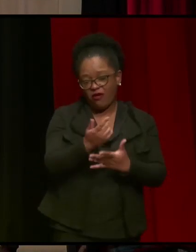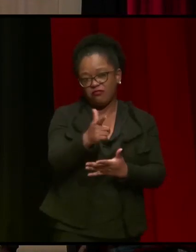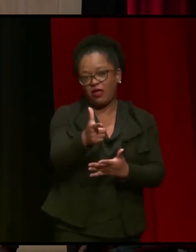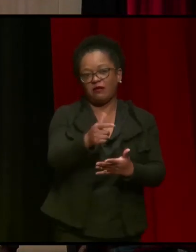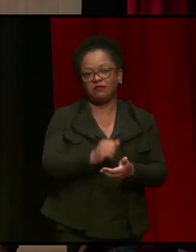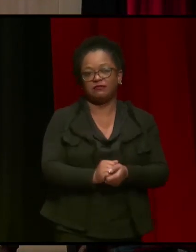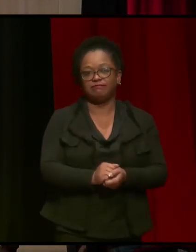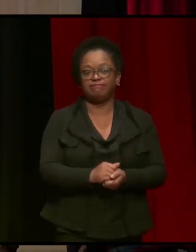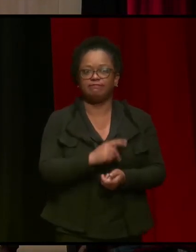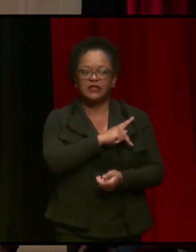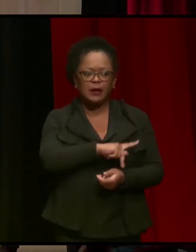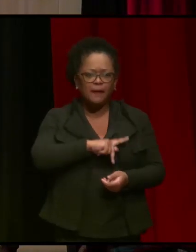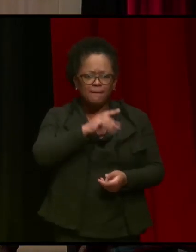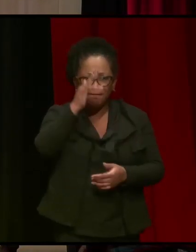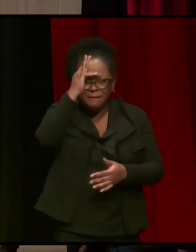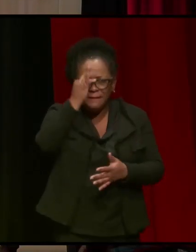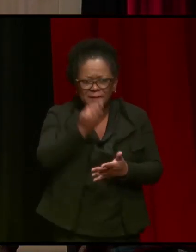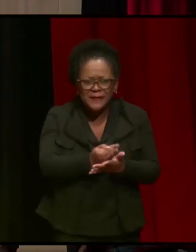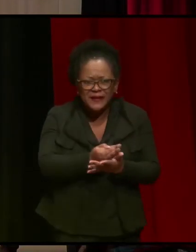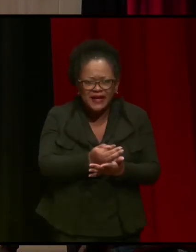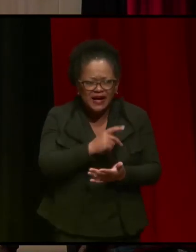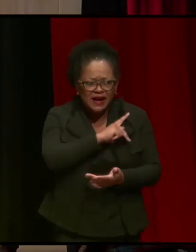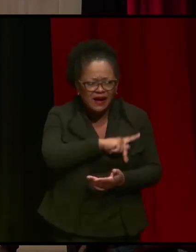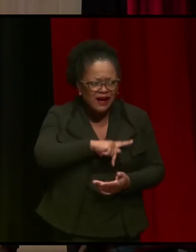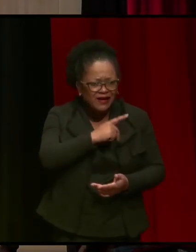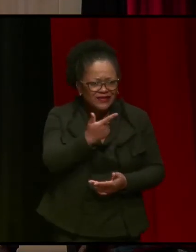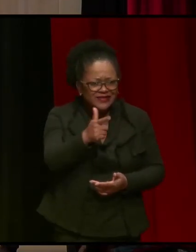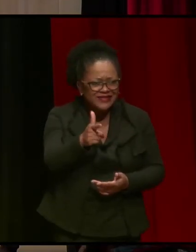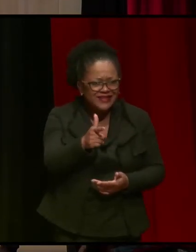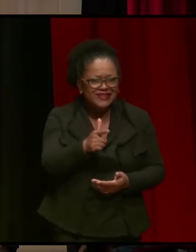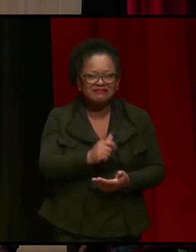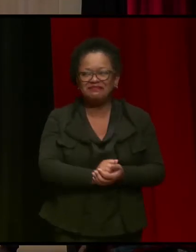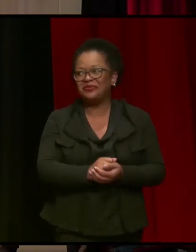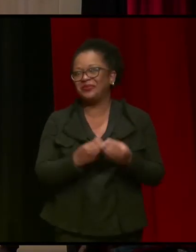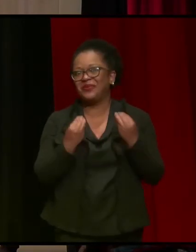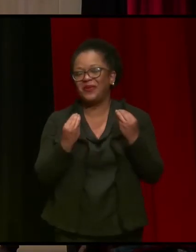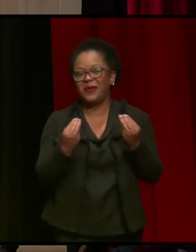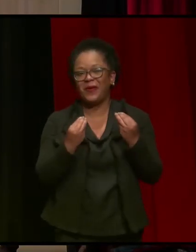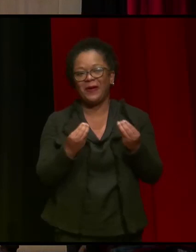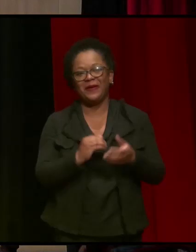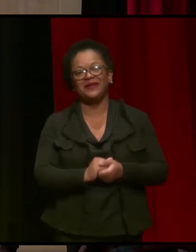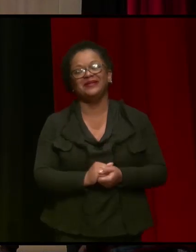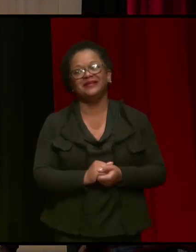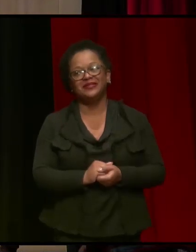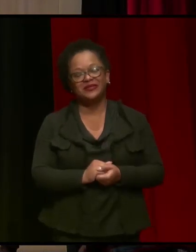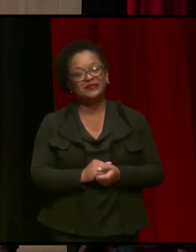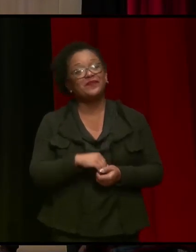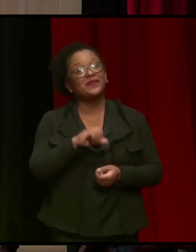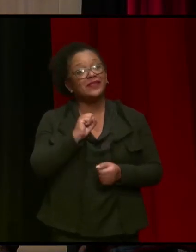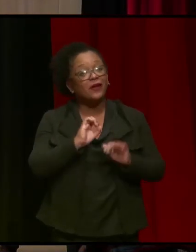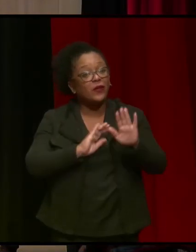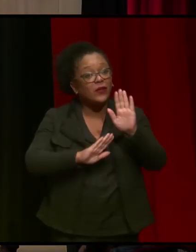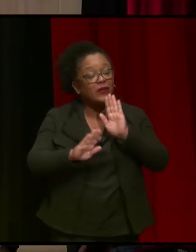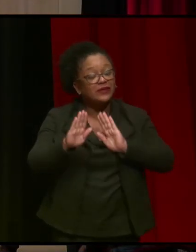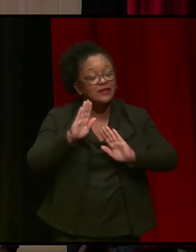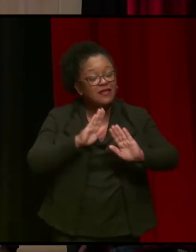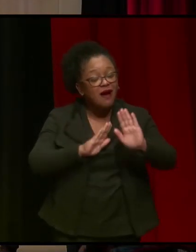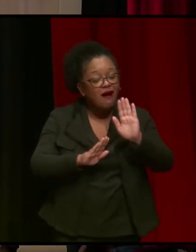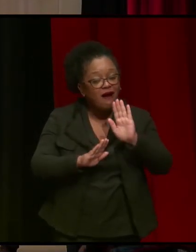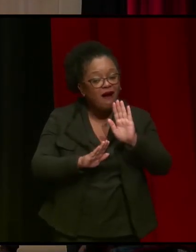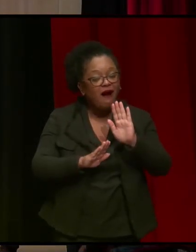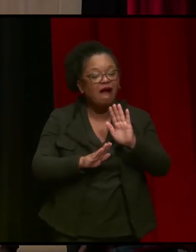Paulo que não tinha fé, meu amigo, então aí é complicado. Você está entendendo o meu ponto? Quer dizer, você tem que cuidar para não conectar